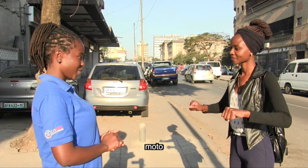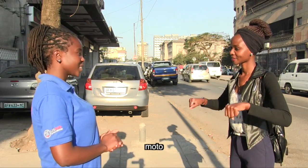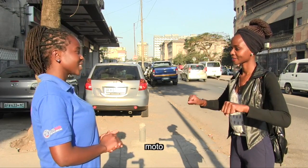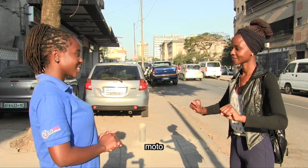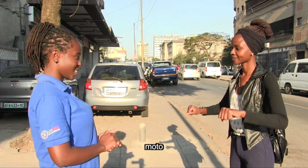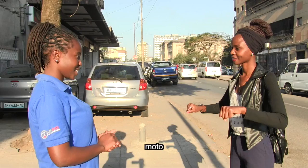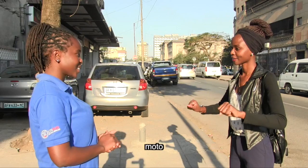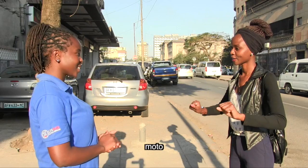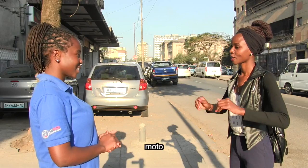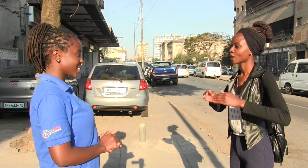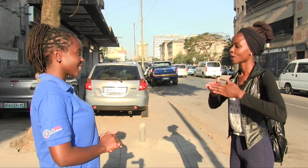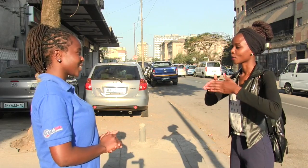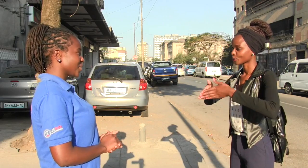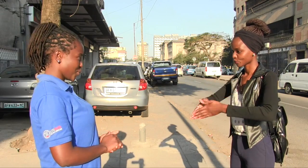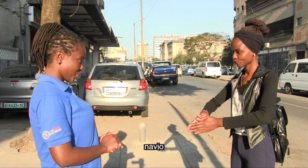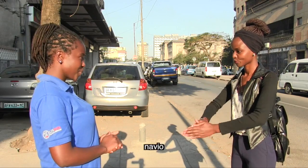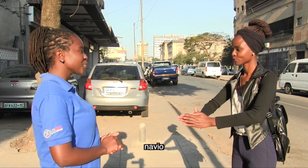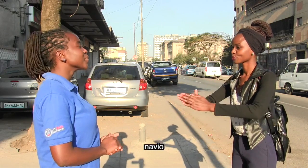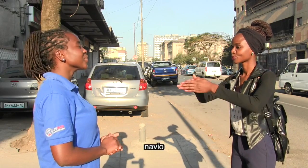mota,